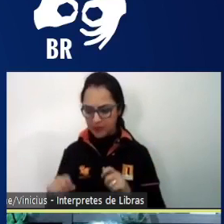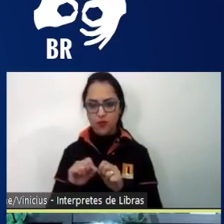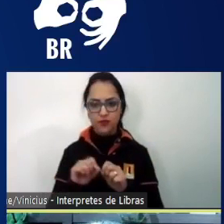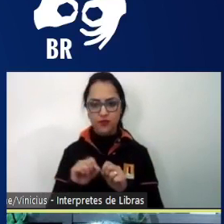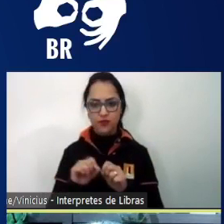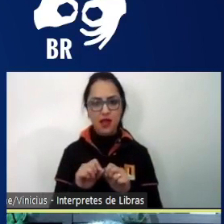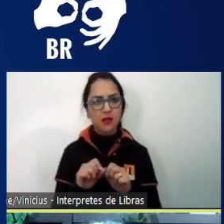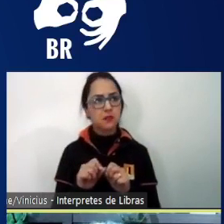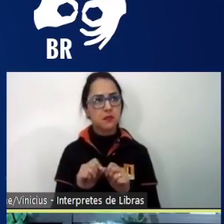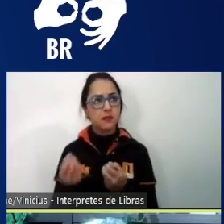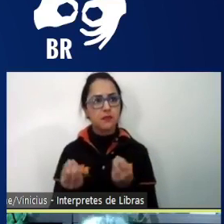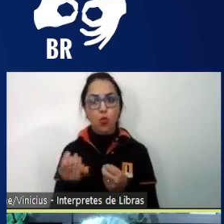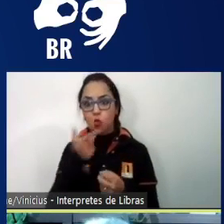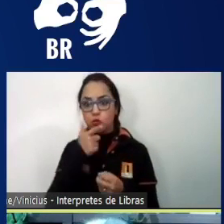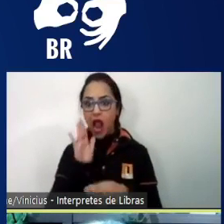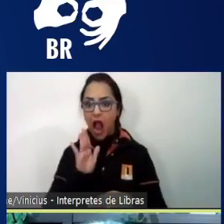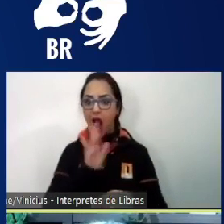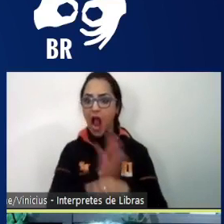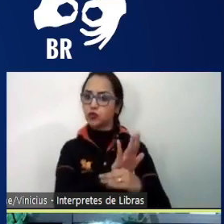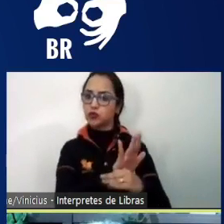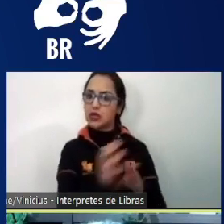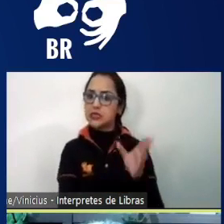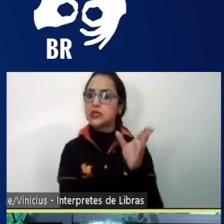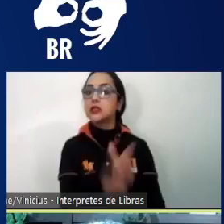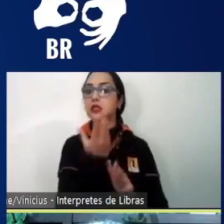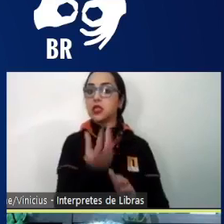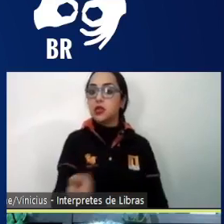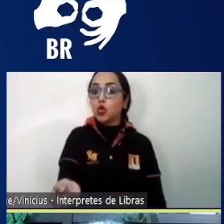novas formas e alternativas.